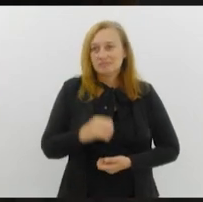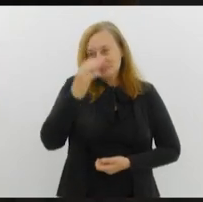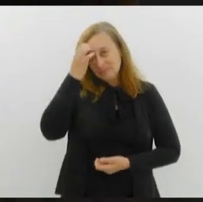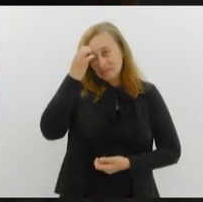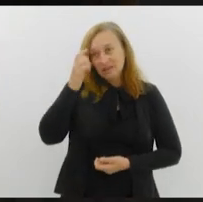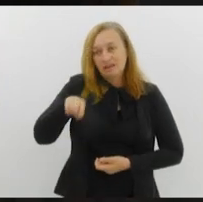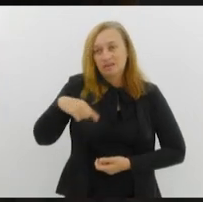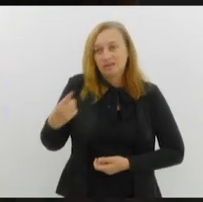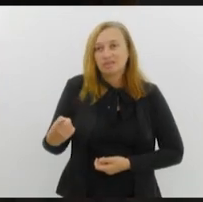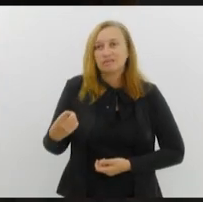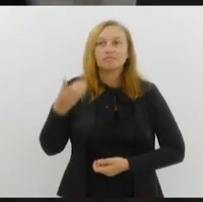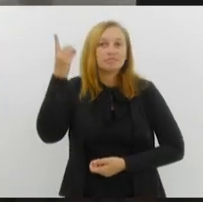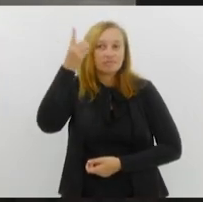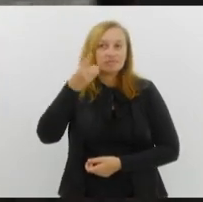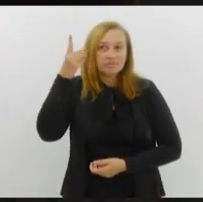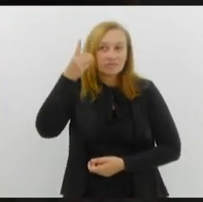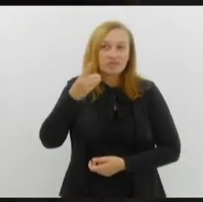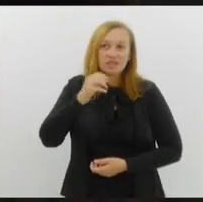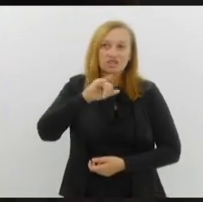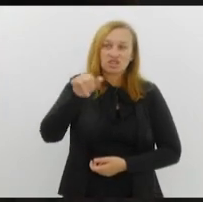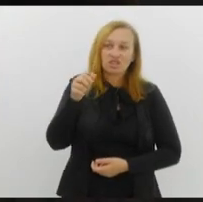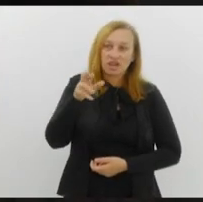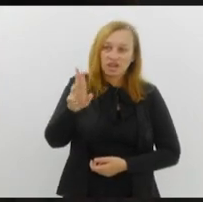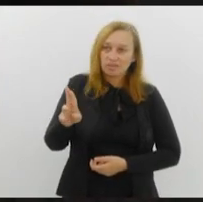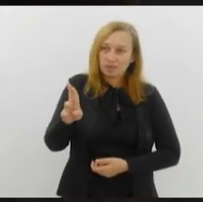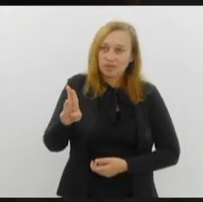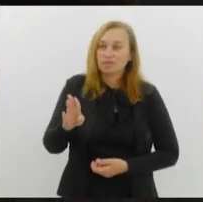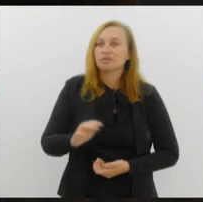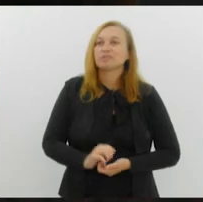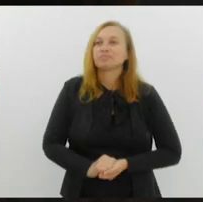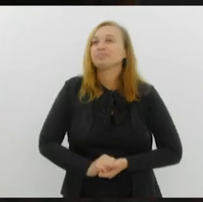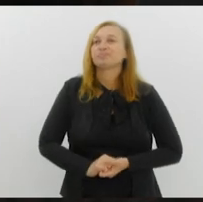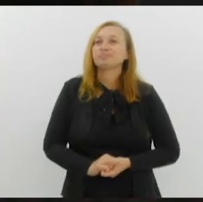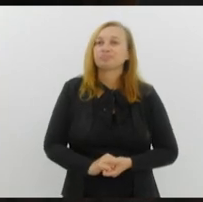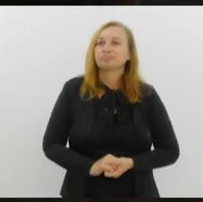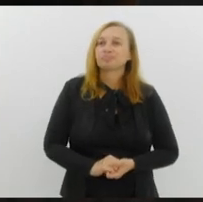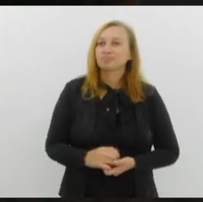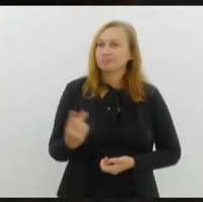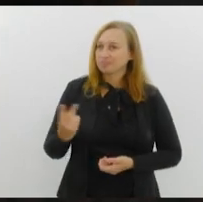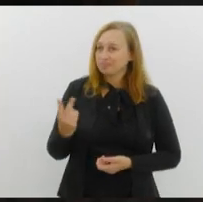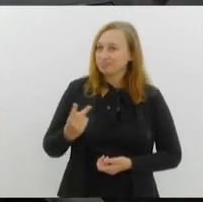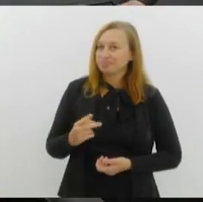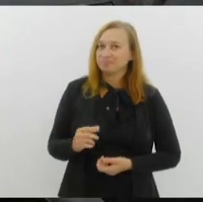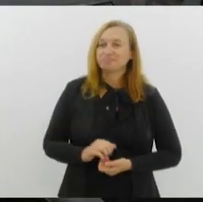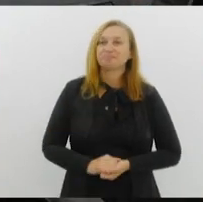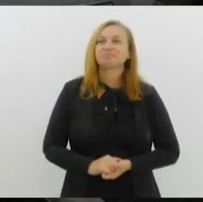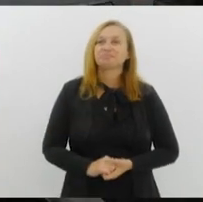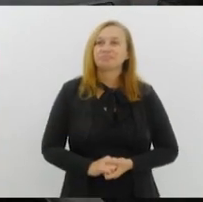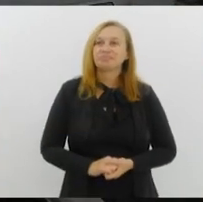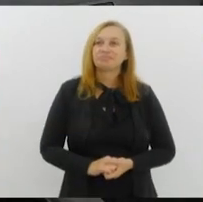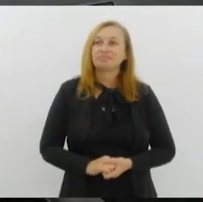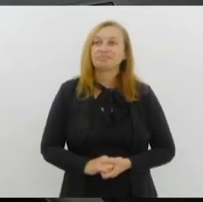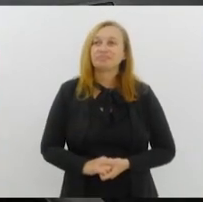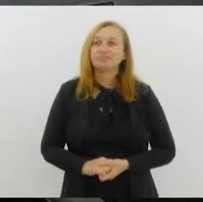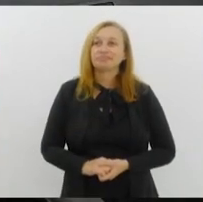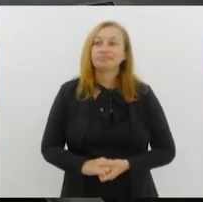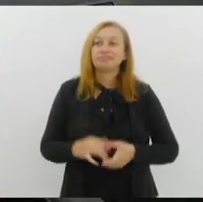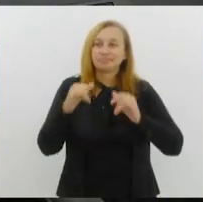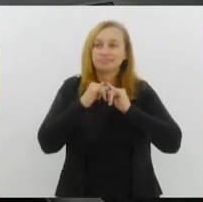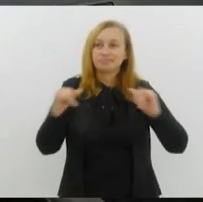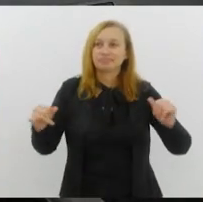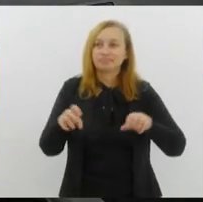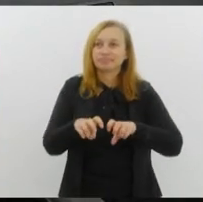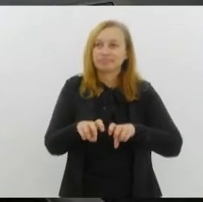Logo em seguida, o deputado Jair Bittencourt. Os dois aí já se acordaram. E avisar a mesa